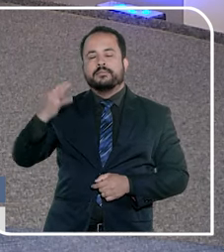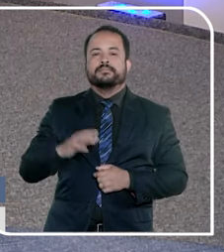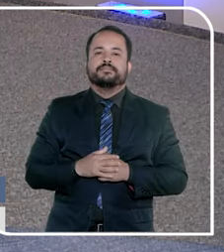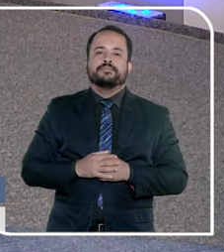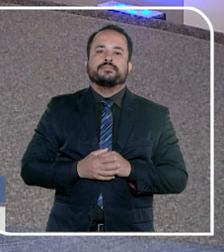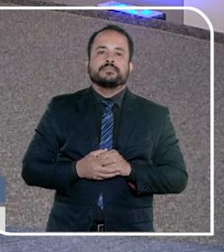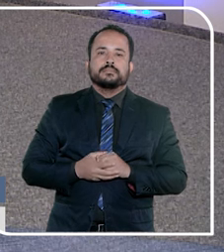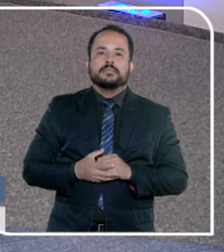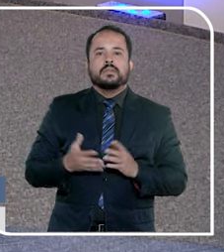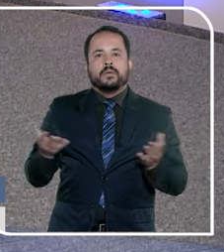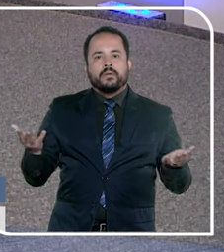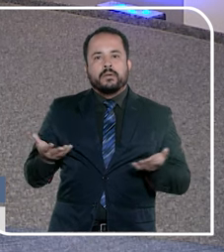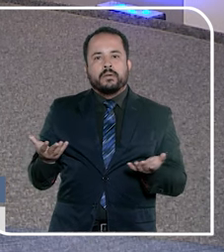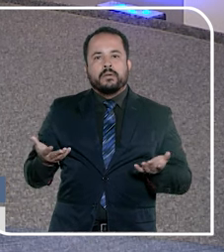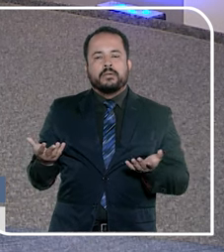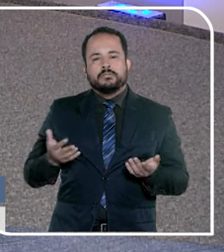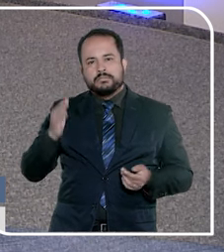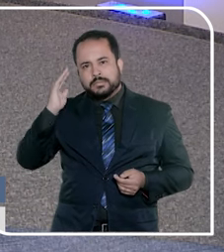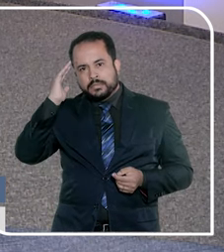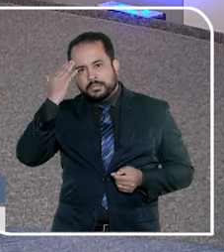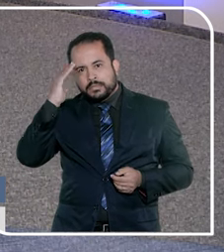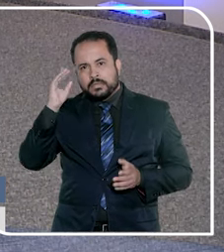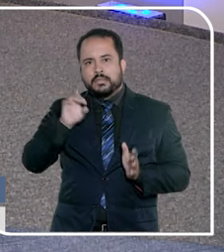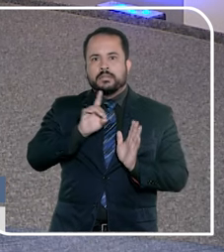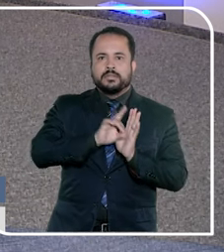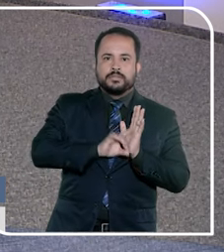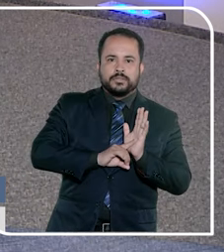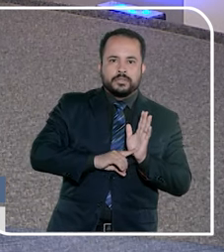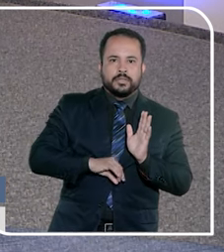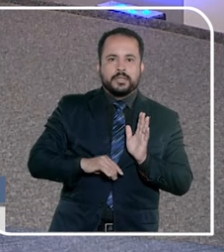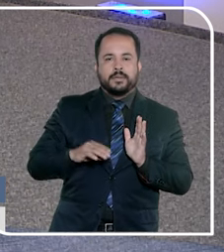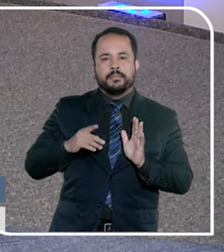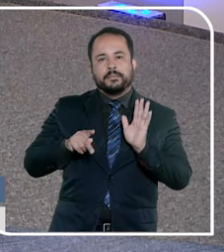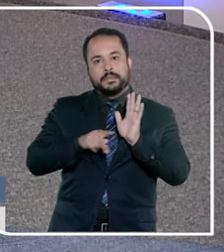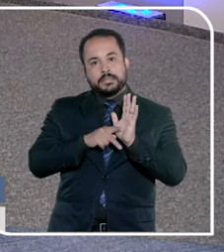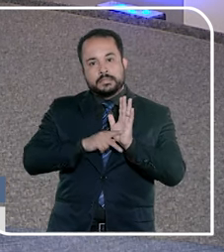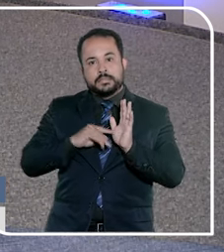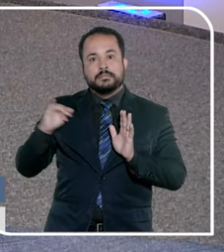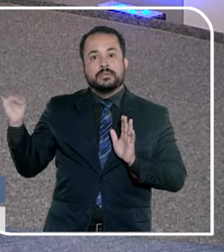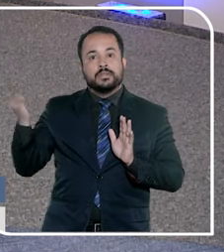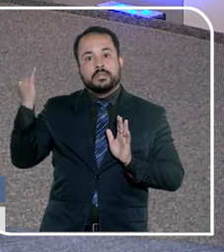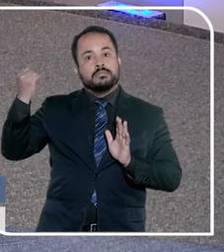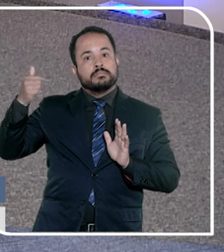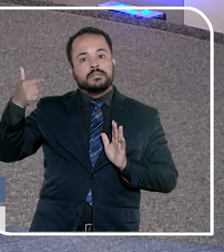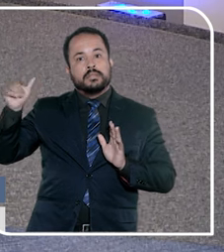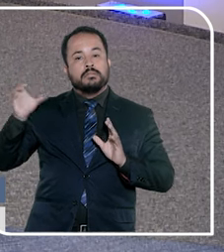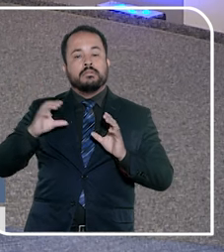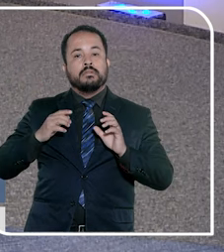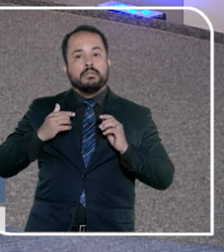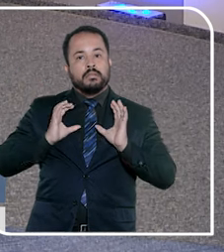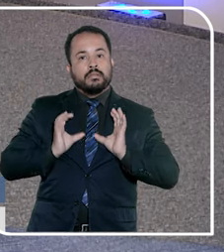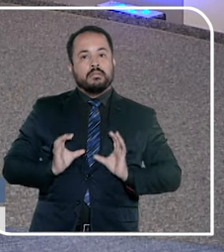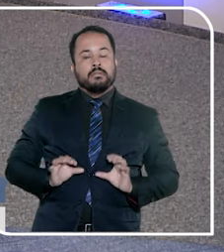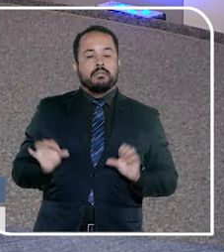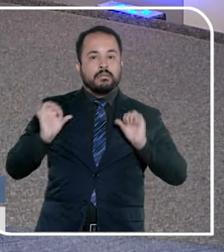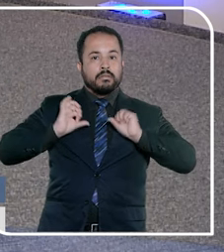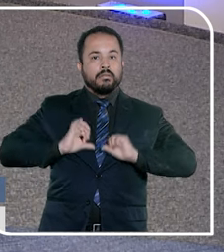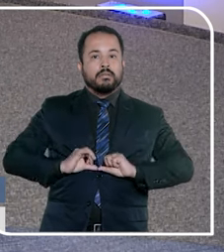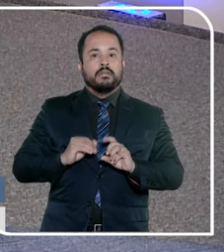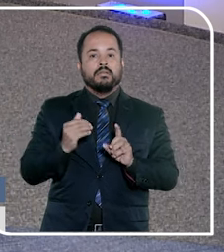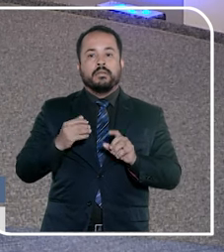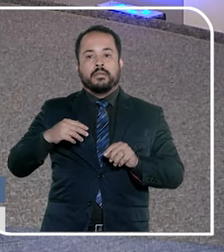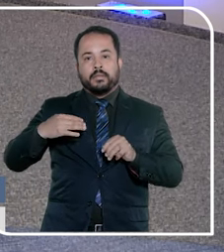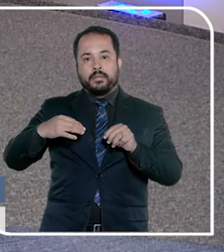hoje nós entendemos direito sobre o princípio da insignificância ou bagatela com o ministro aqui do Superior Tribunal de Justiça Rogério